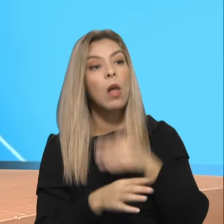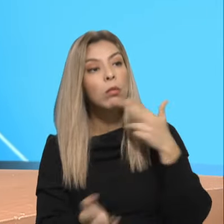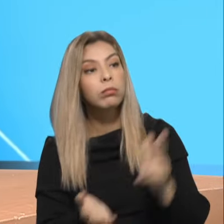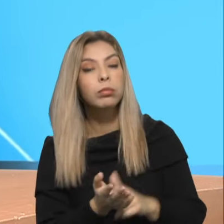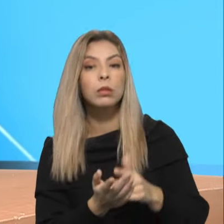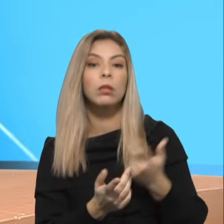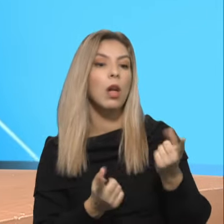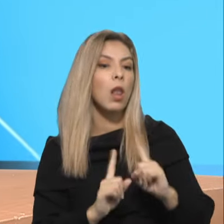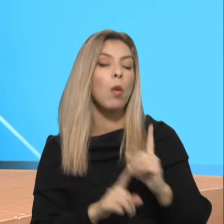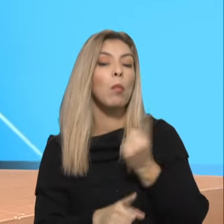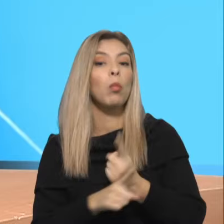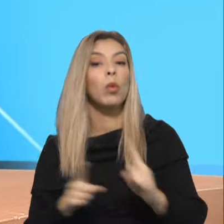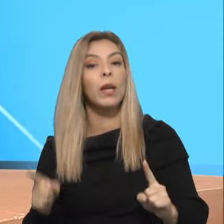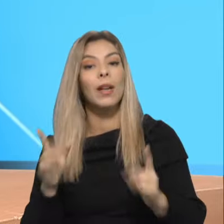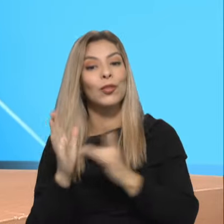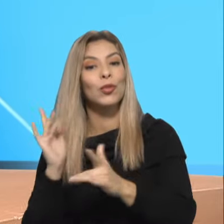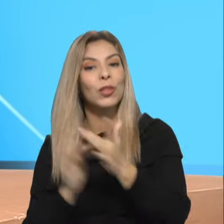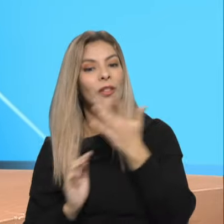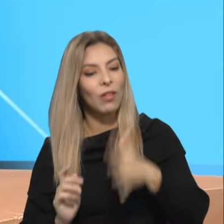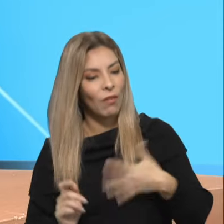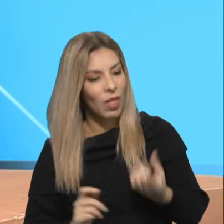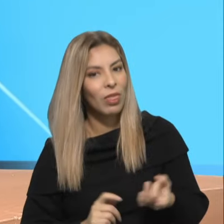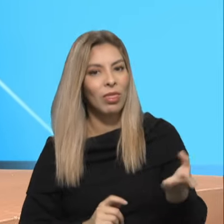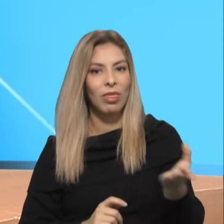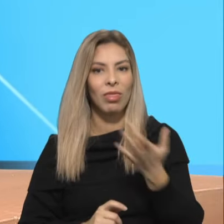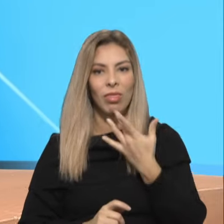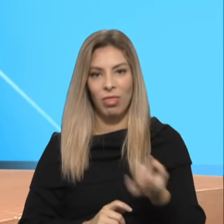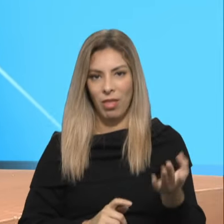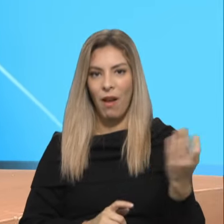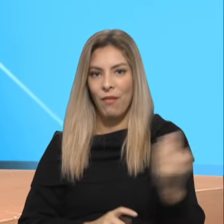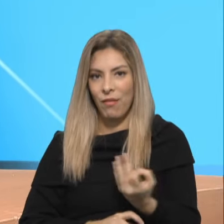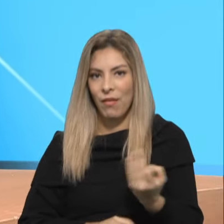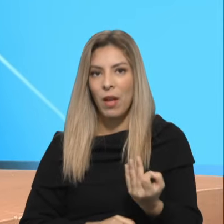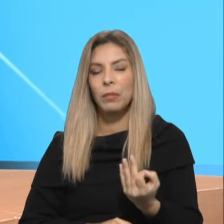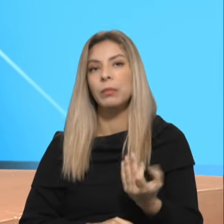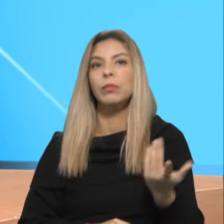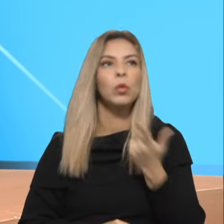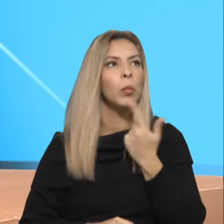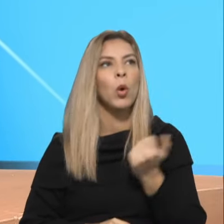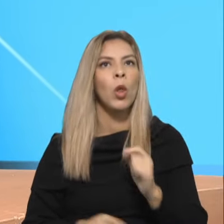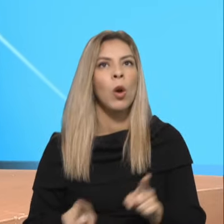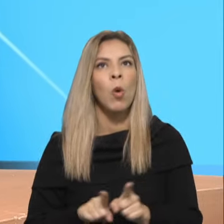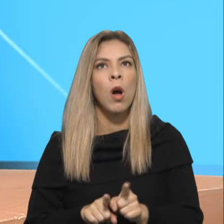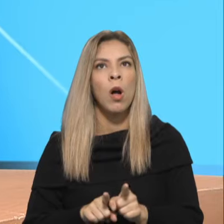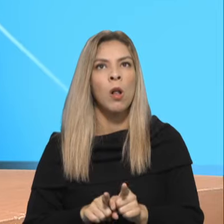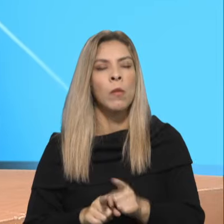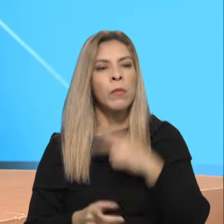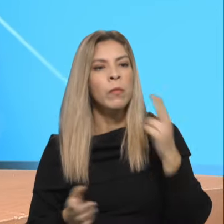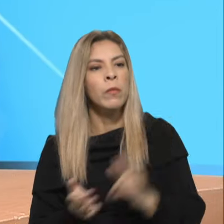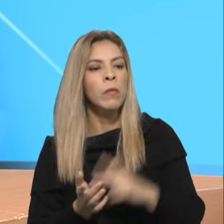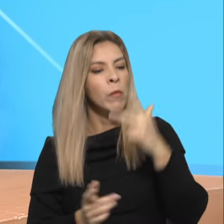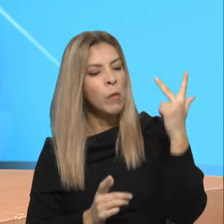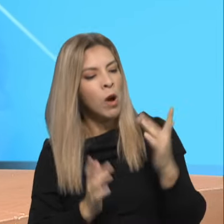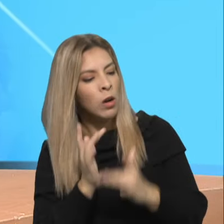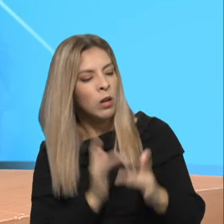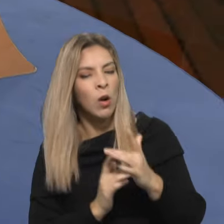da redenção de Cristo. Então, não podemos ver esta questão fora do papel de absoluto redentor que Jesus Cristo tem